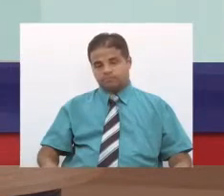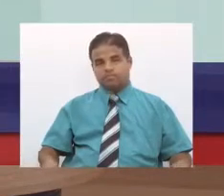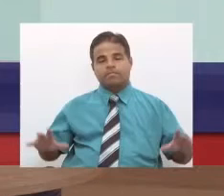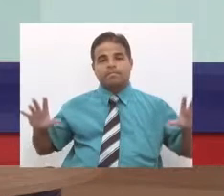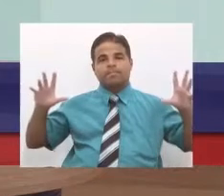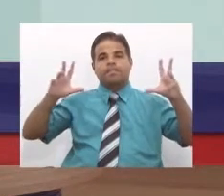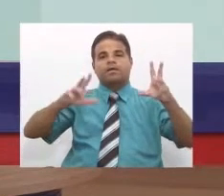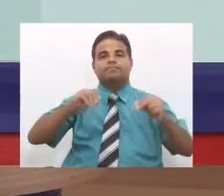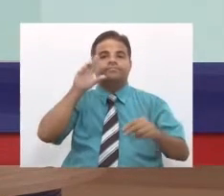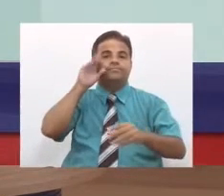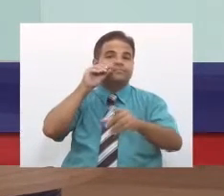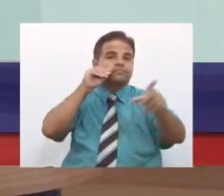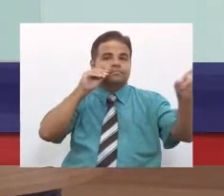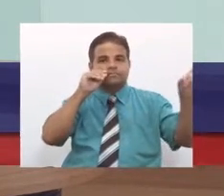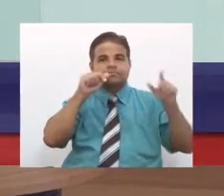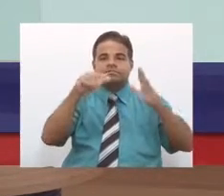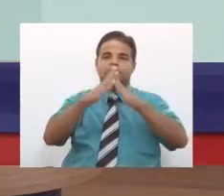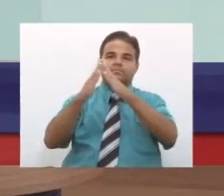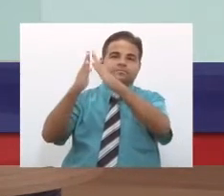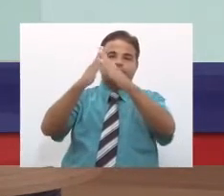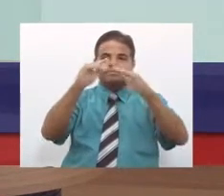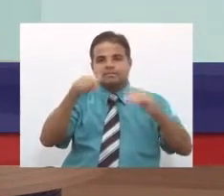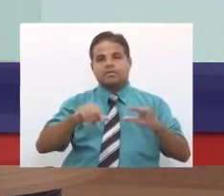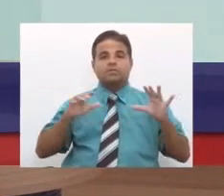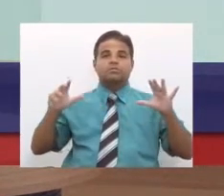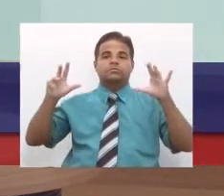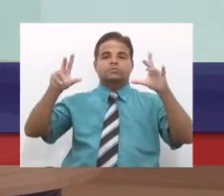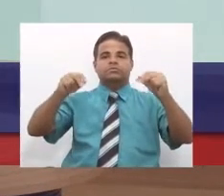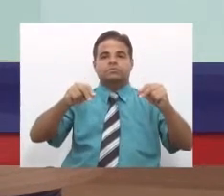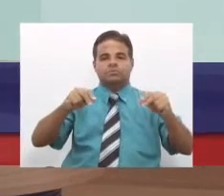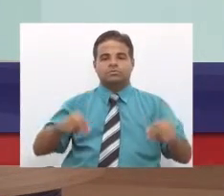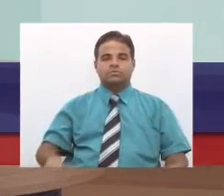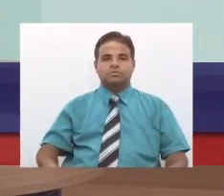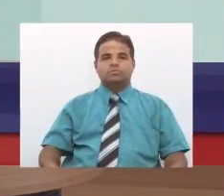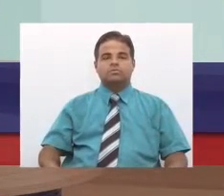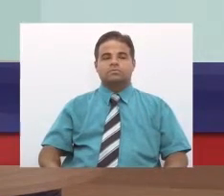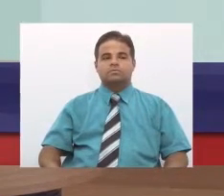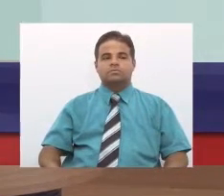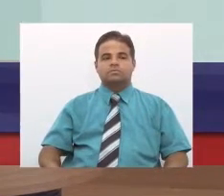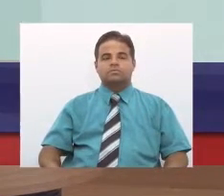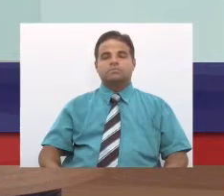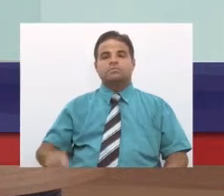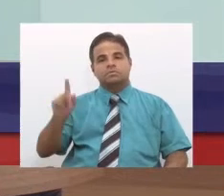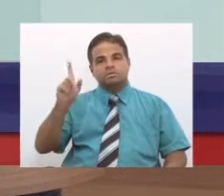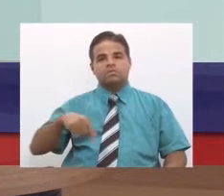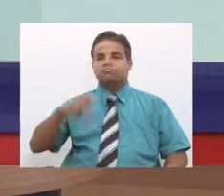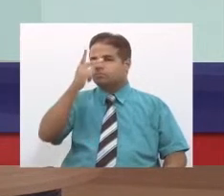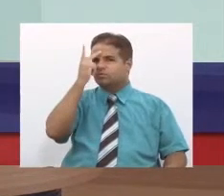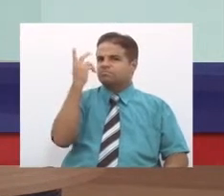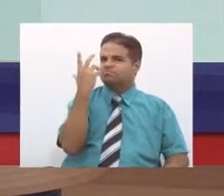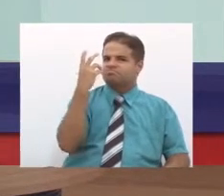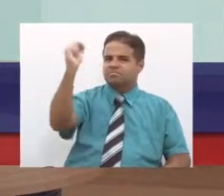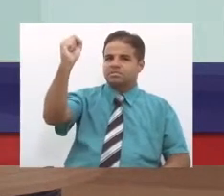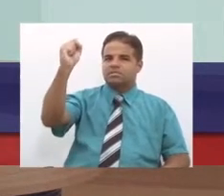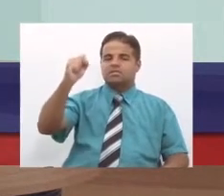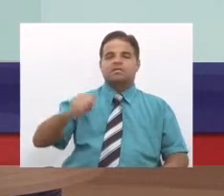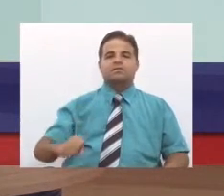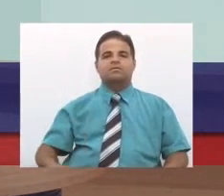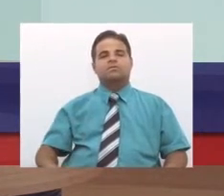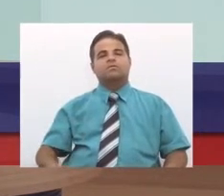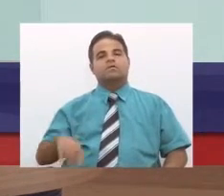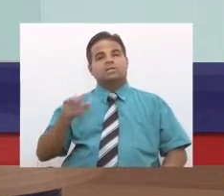os funcionários e funcionárias desta casa, todos, que são heróis, muitas